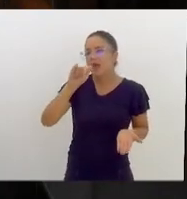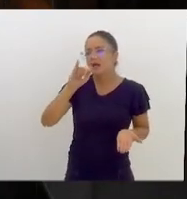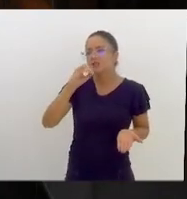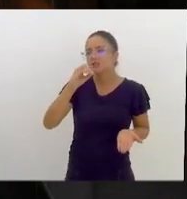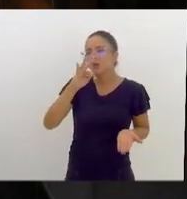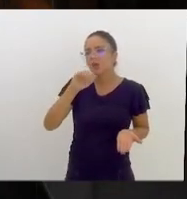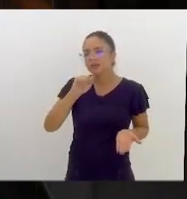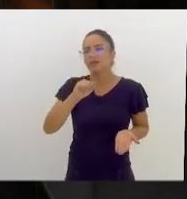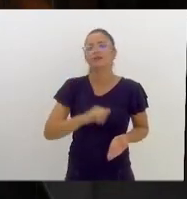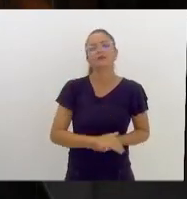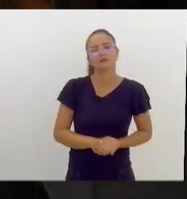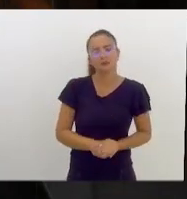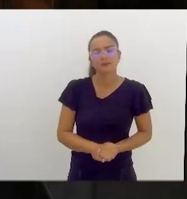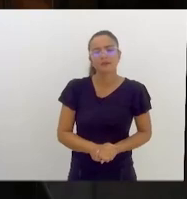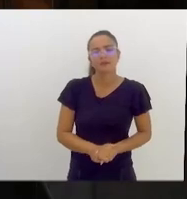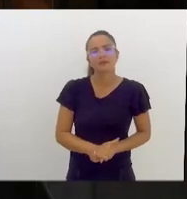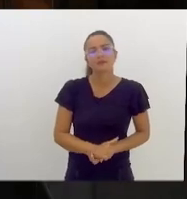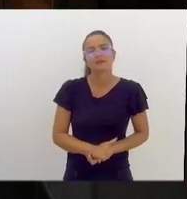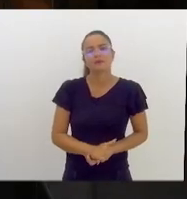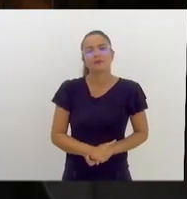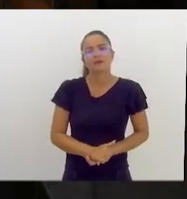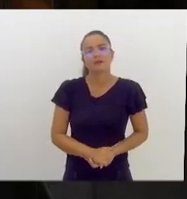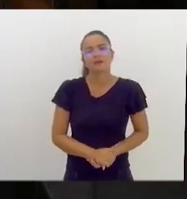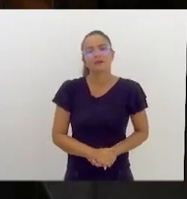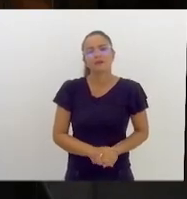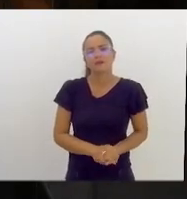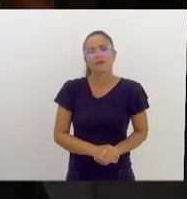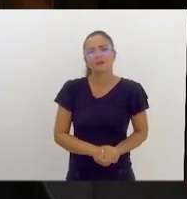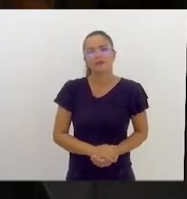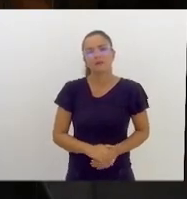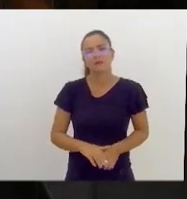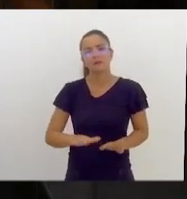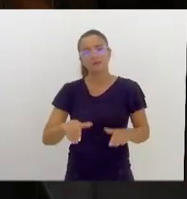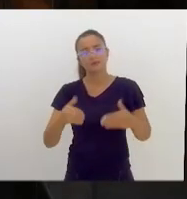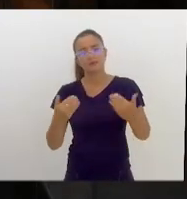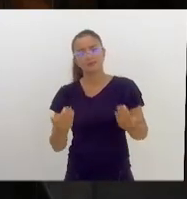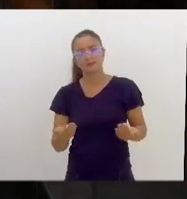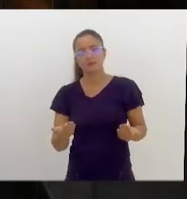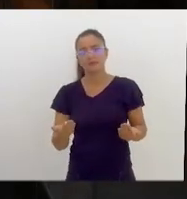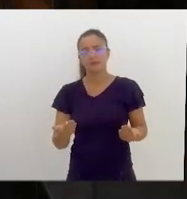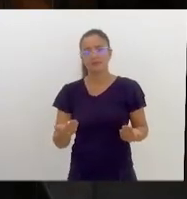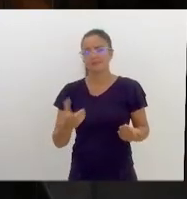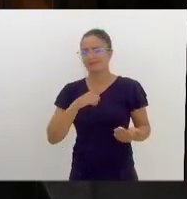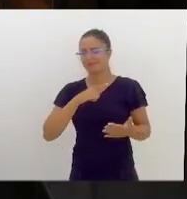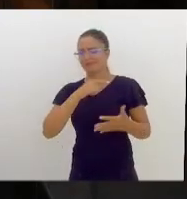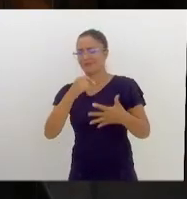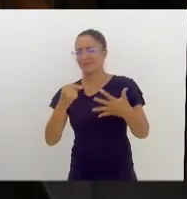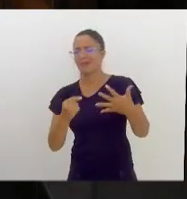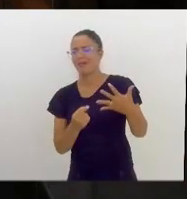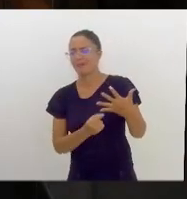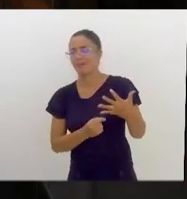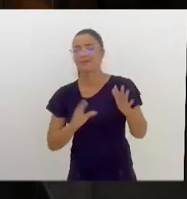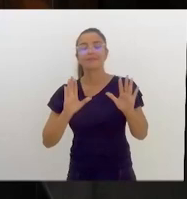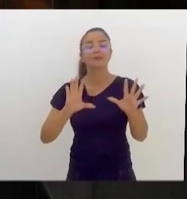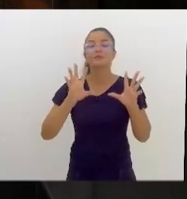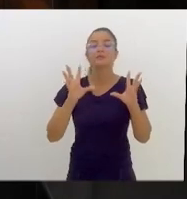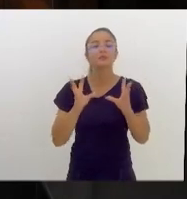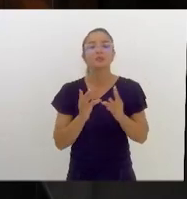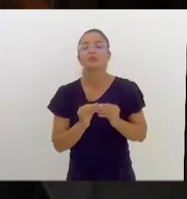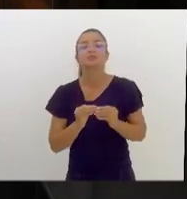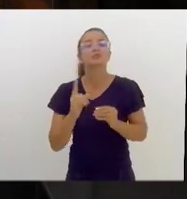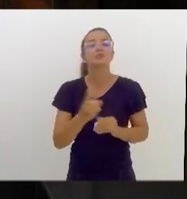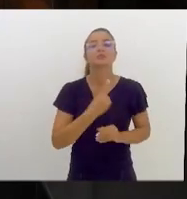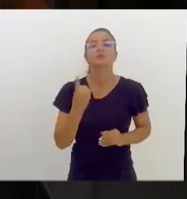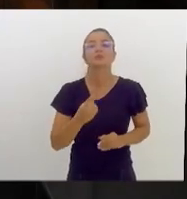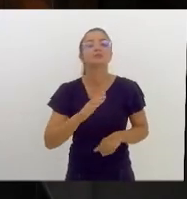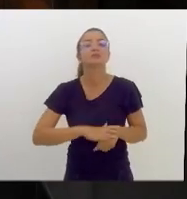agiotagem. E essa é a constatação básica entre tantas outras. E o que tem que